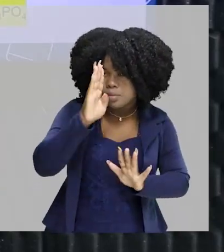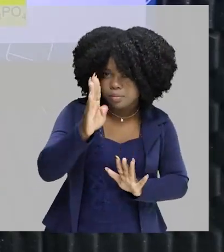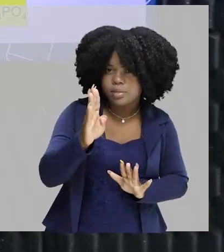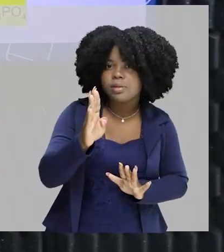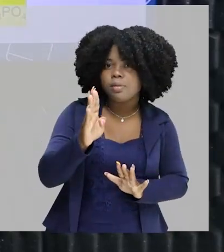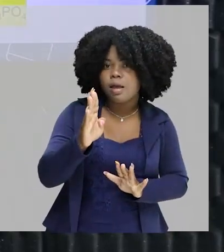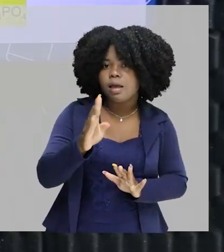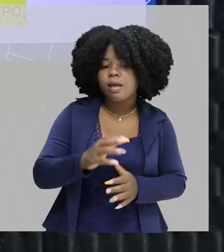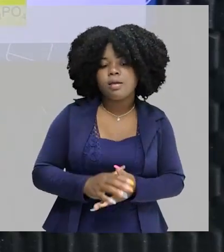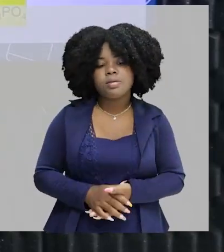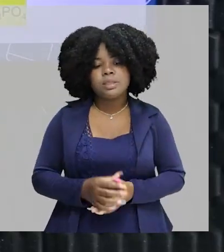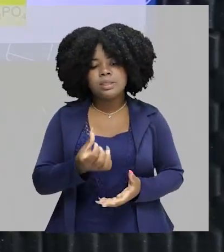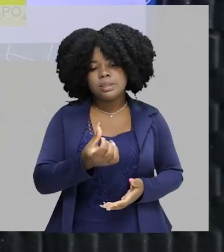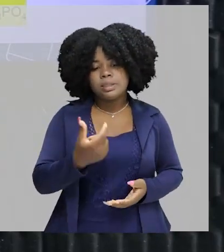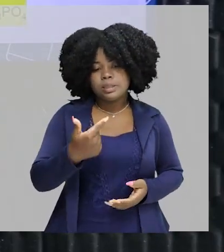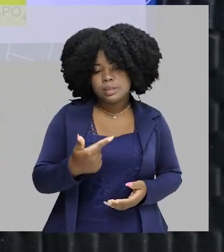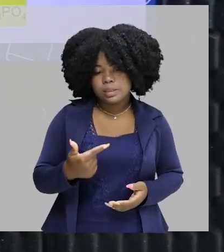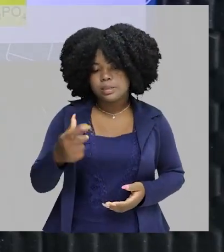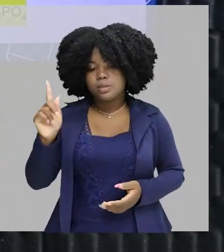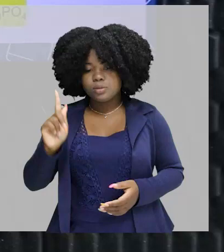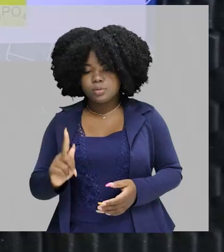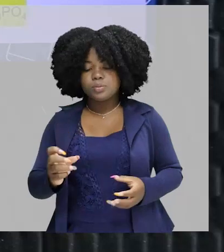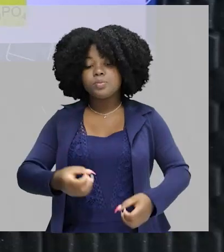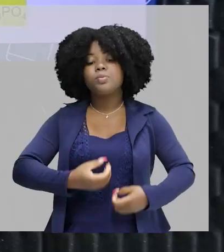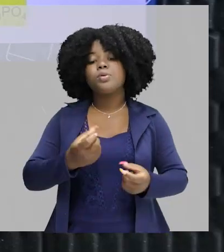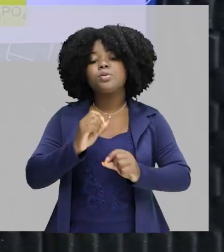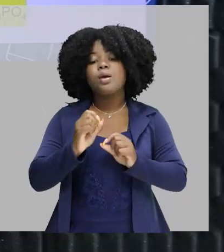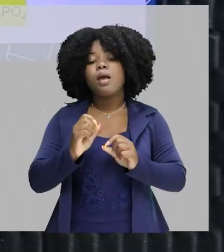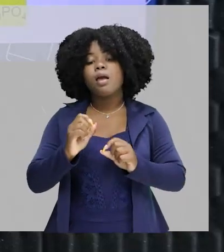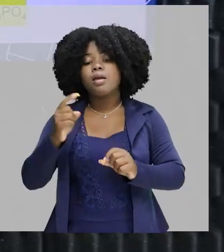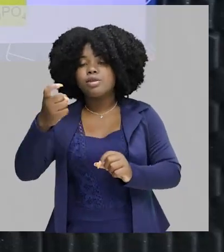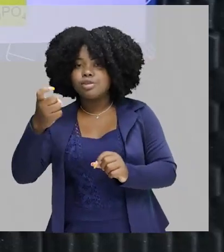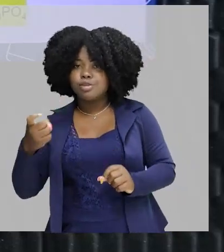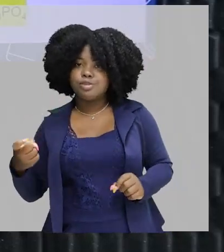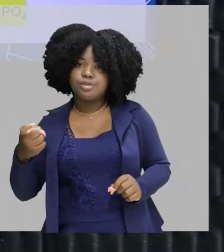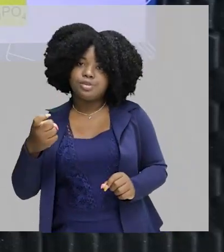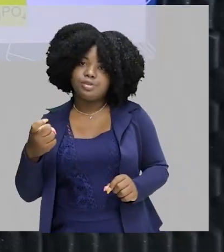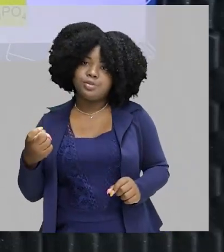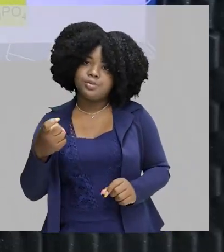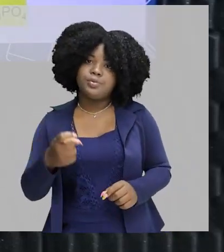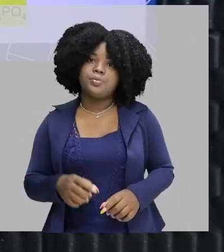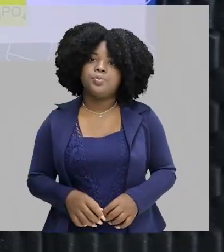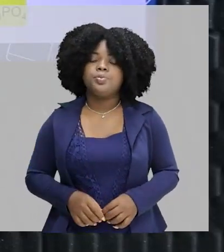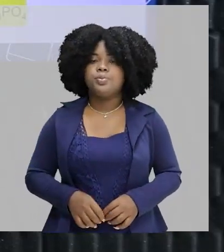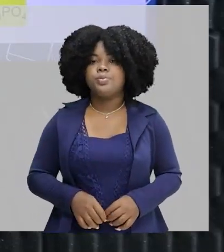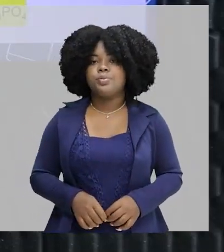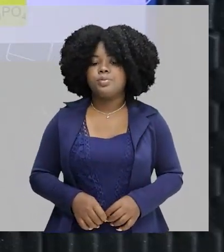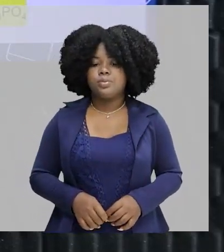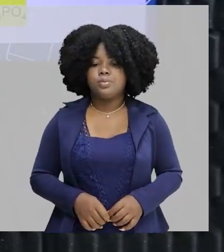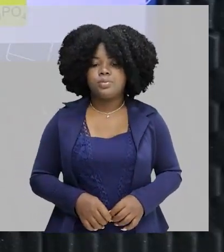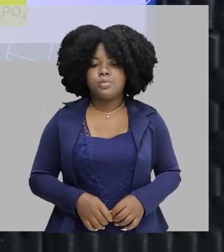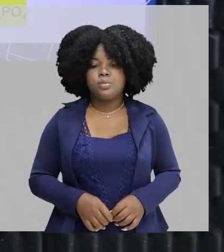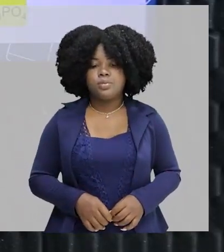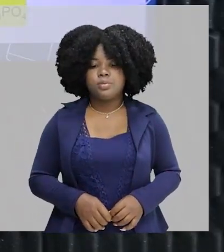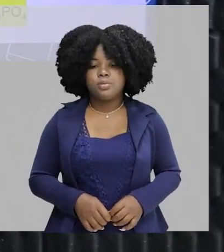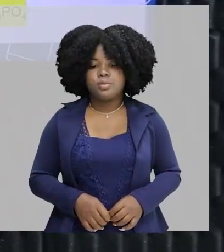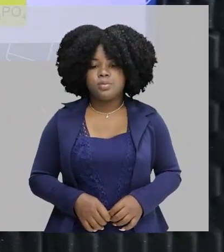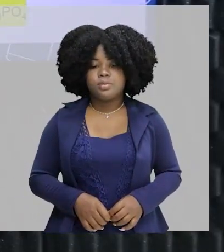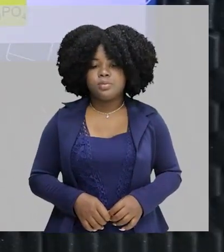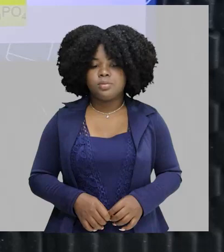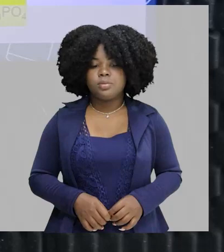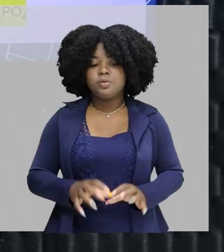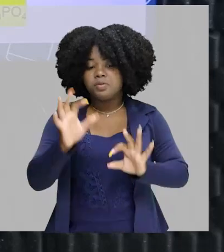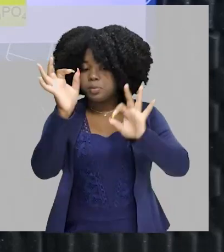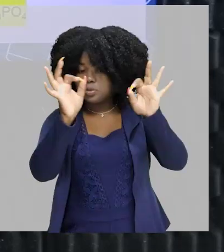questão. 62 gramas vai produzir X do ácido fosfórico, certo? Nós